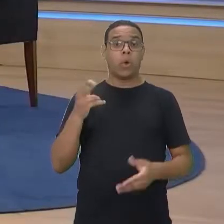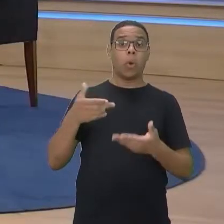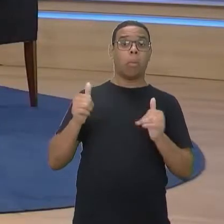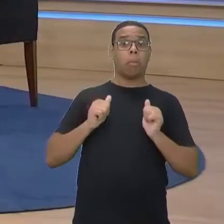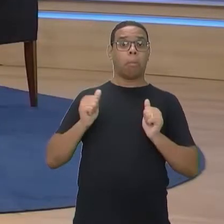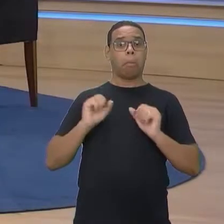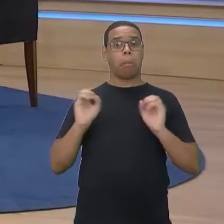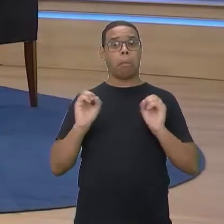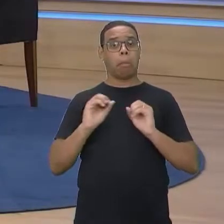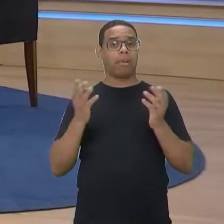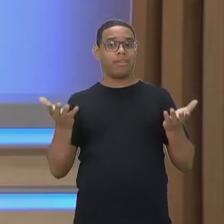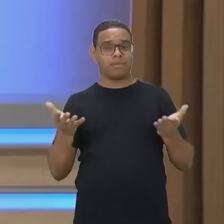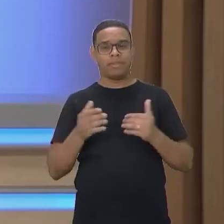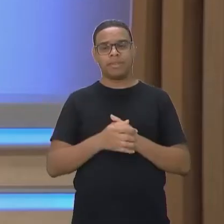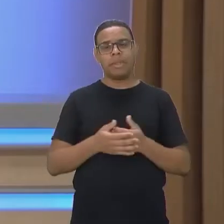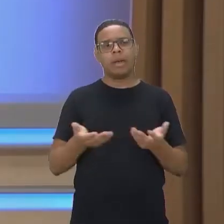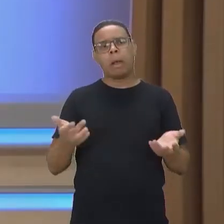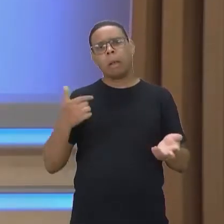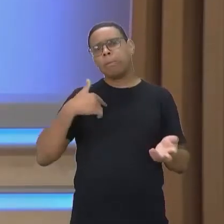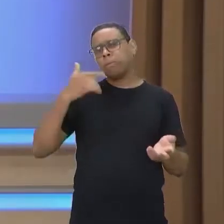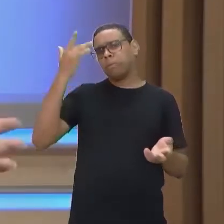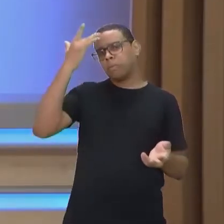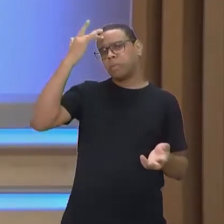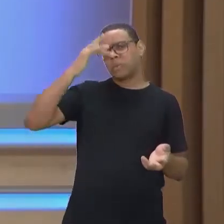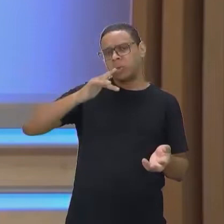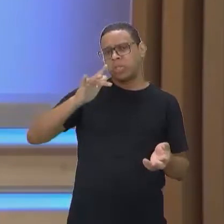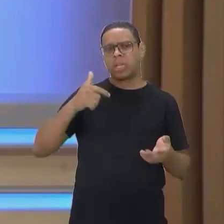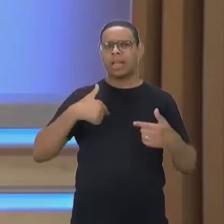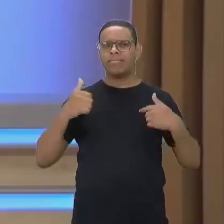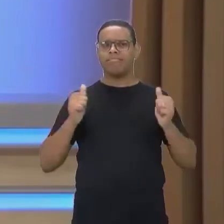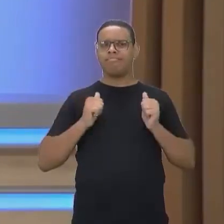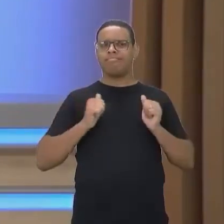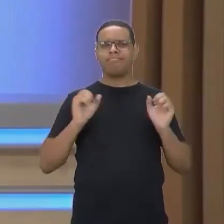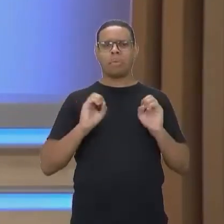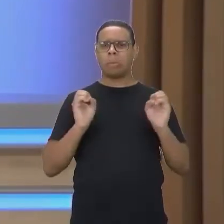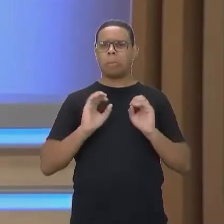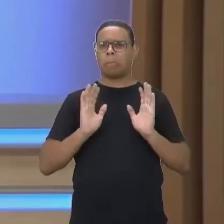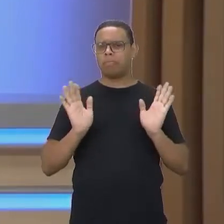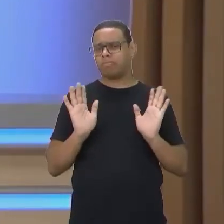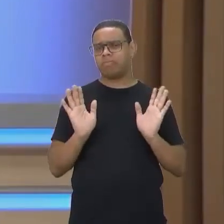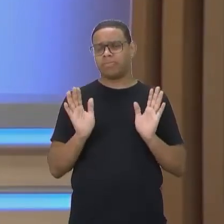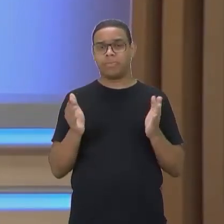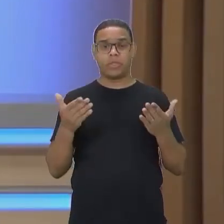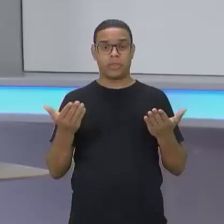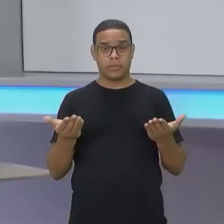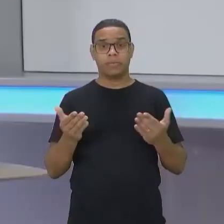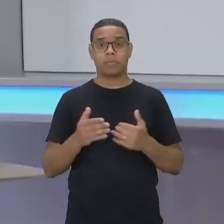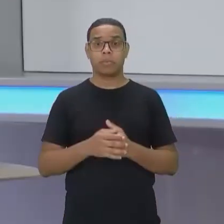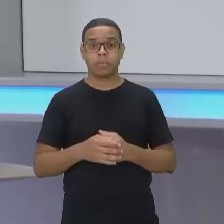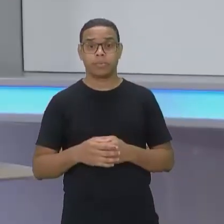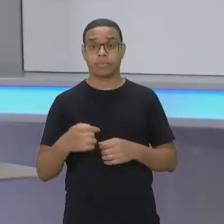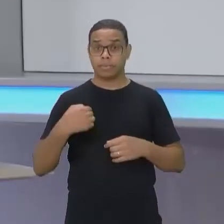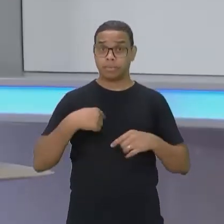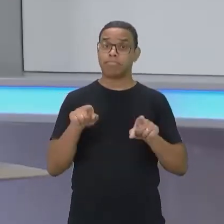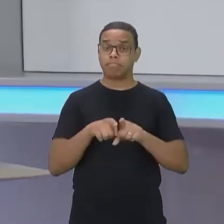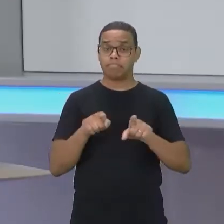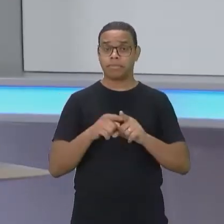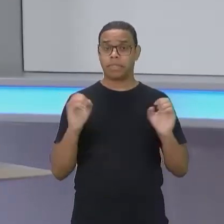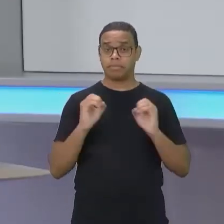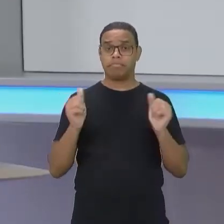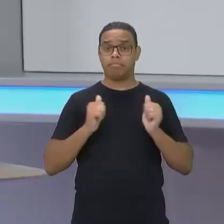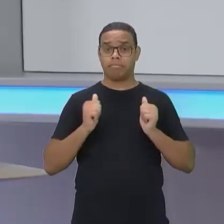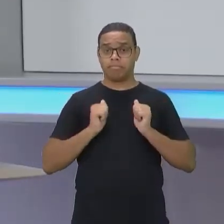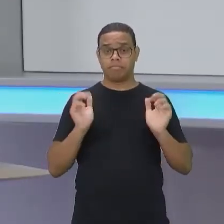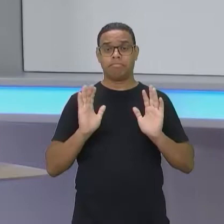dois? Eu não sei. É que nenhum dos dois. Nenhum dos dois? Nenhum dos dois. Então, eu também nenhum dos dois. Eu posso ser